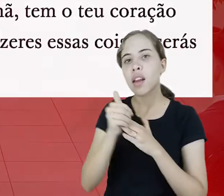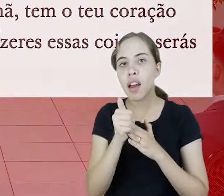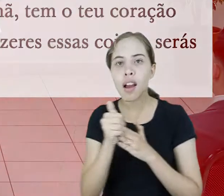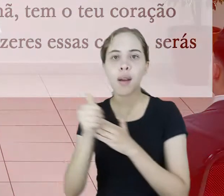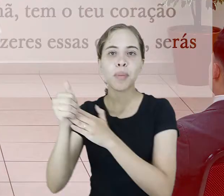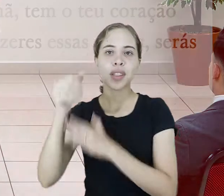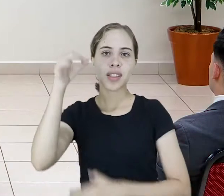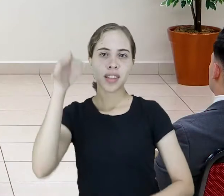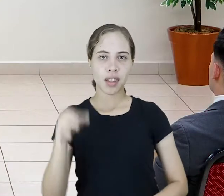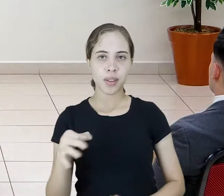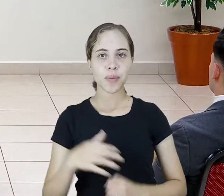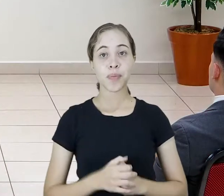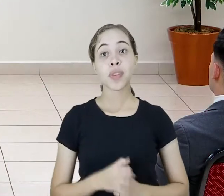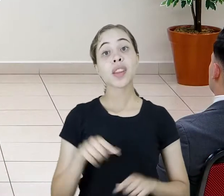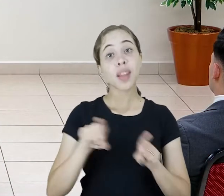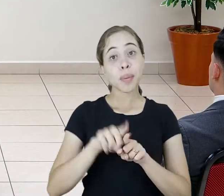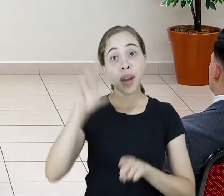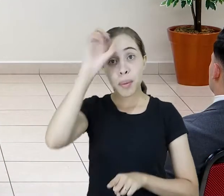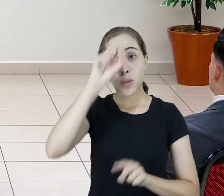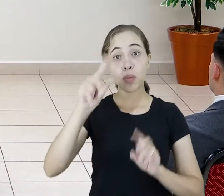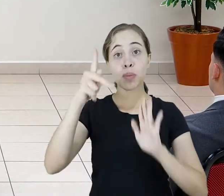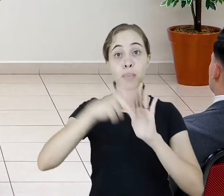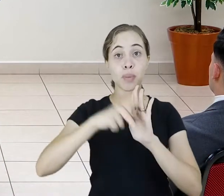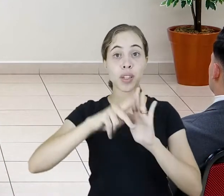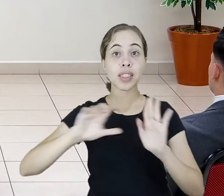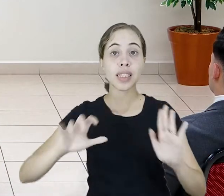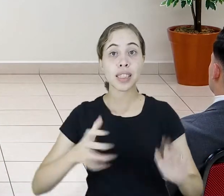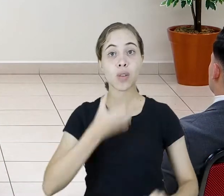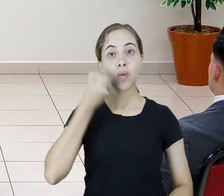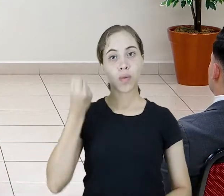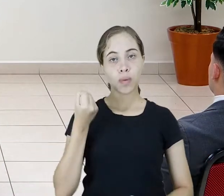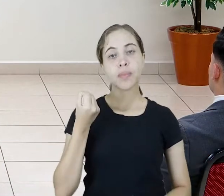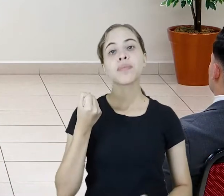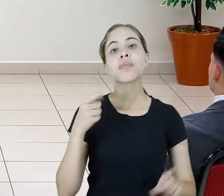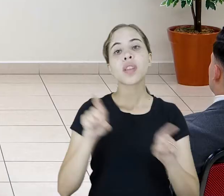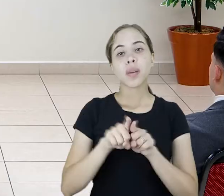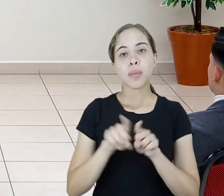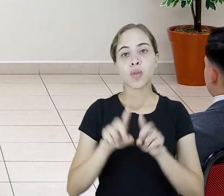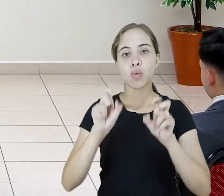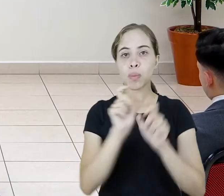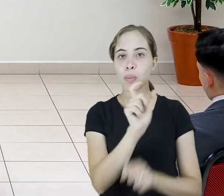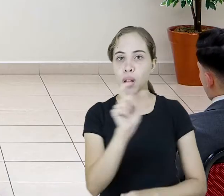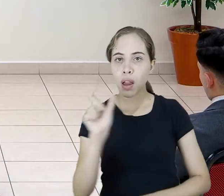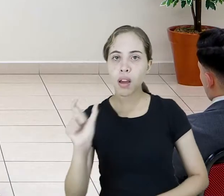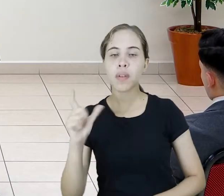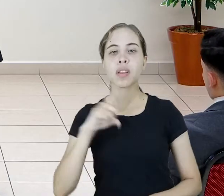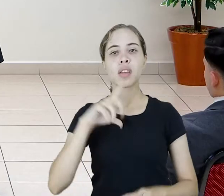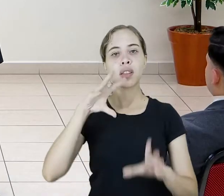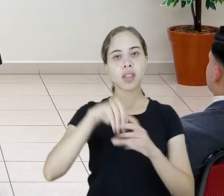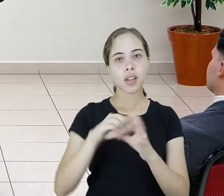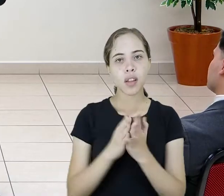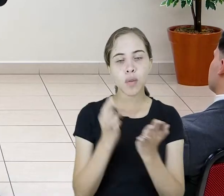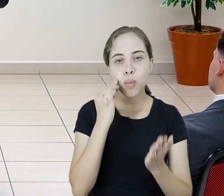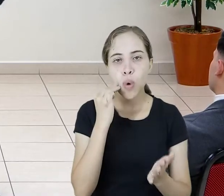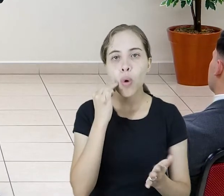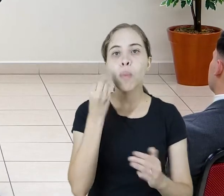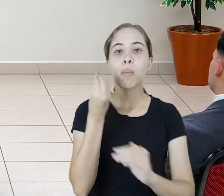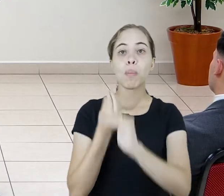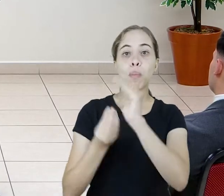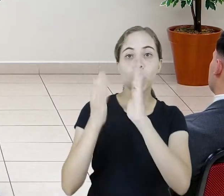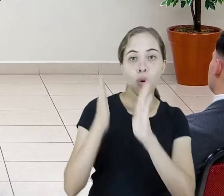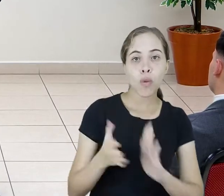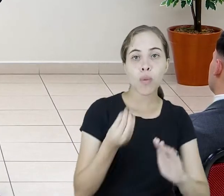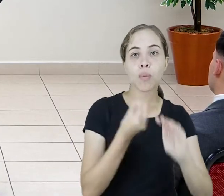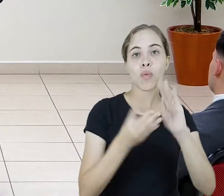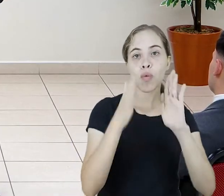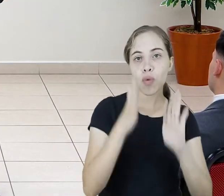o plano de salvação nas palavras que contém o Livro de Mórmon. As palavras dos profetas registradas no Livro